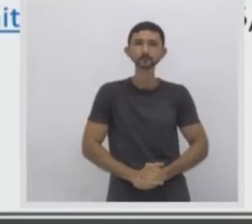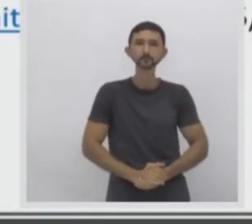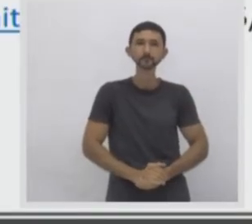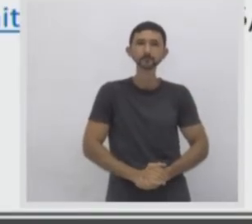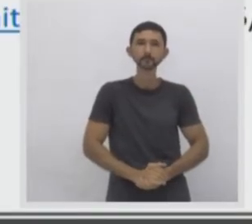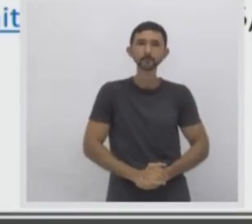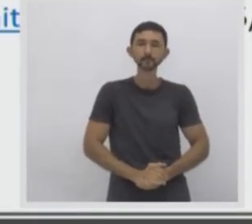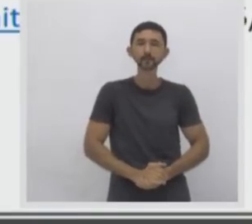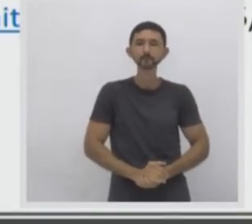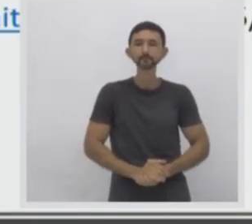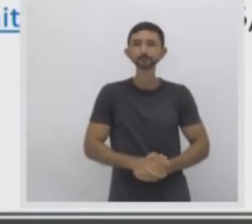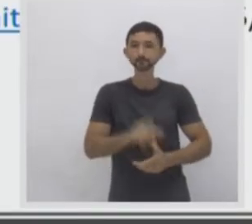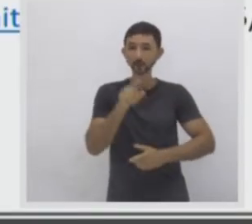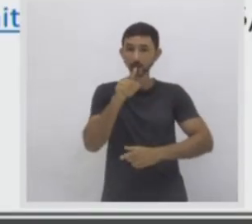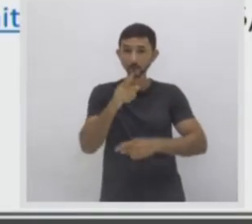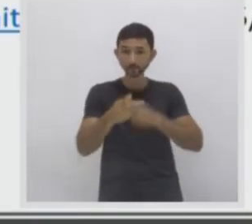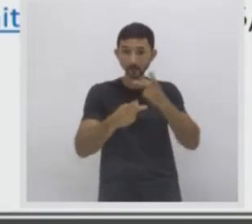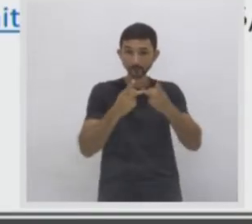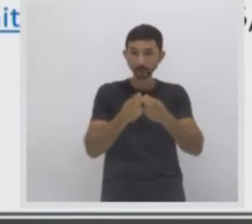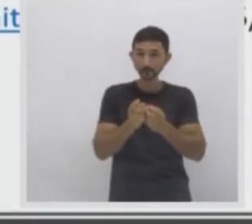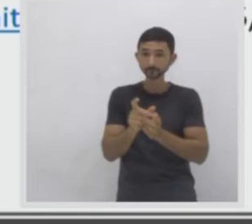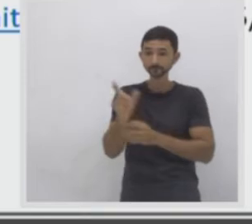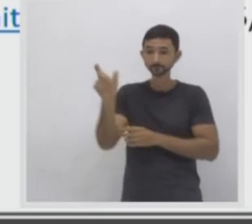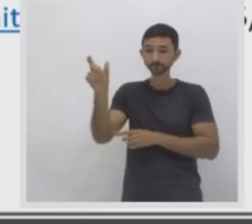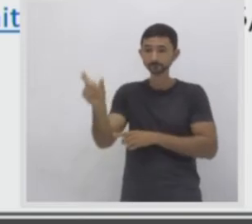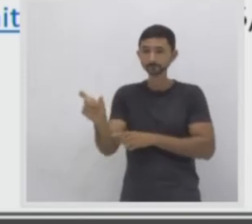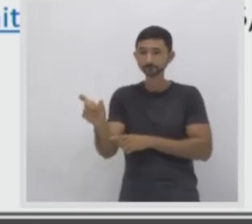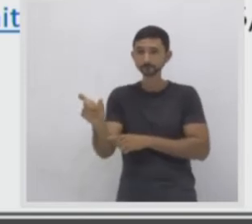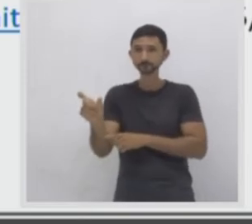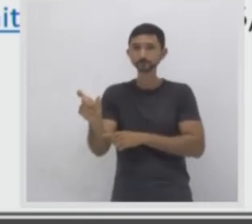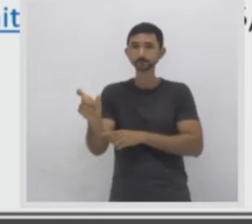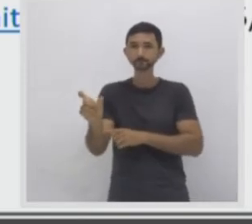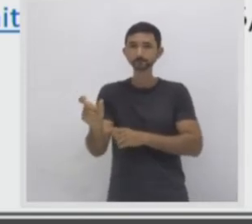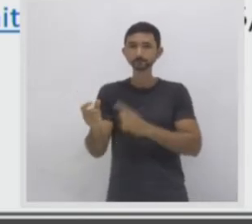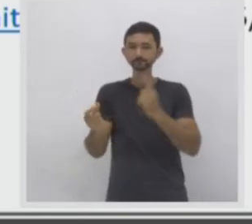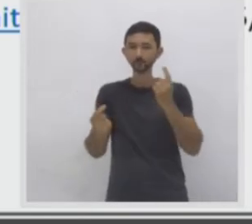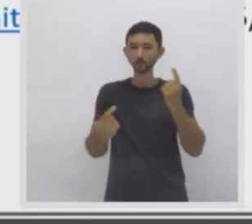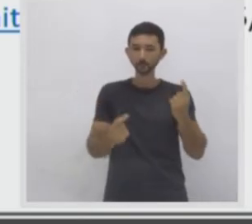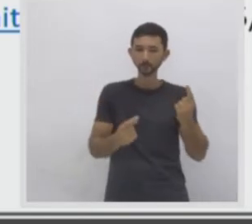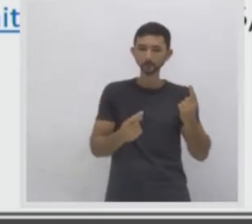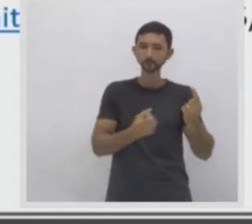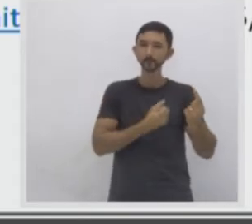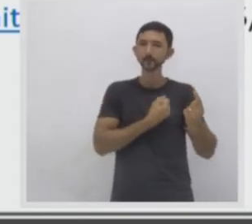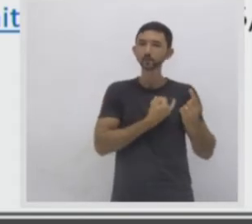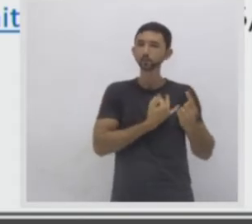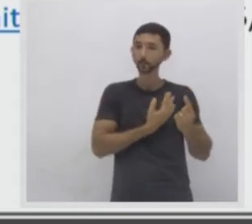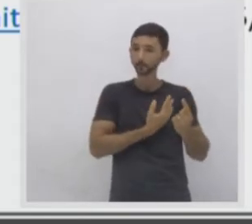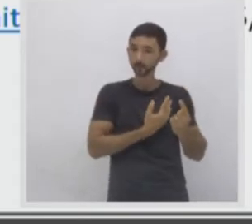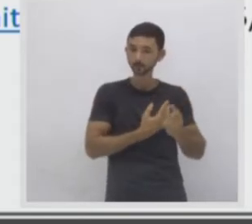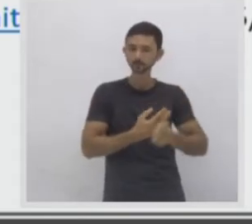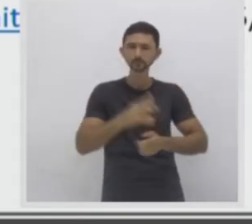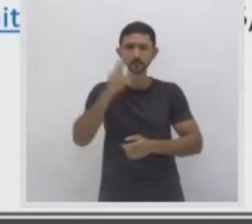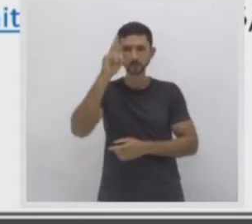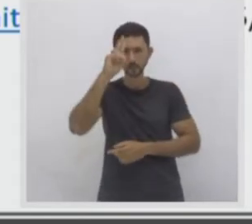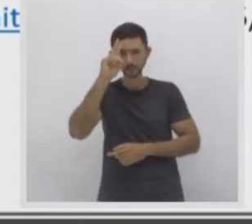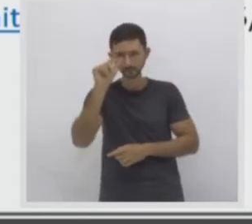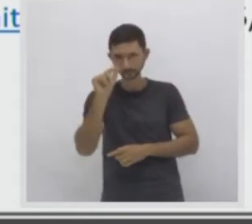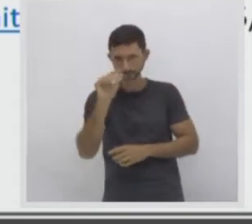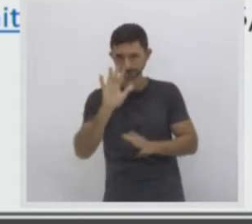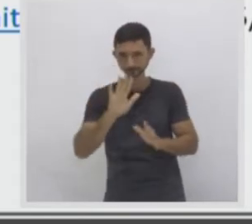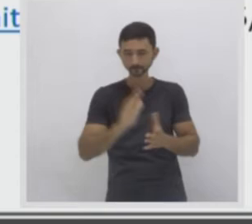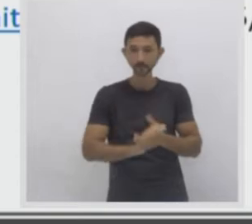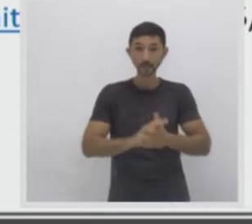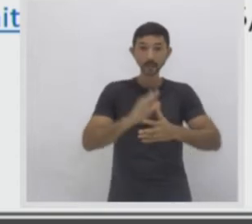Eu falei para vocês em pessoa e número. Lembrem-se só, toda vez que eu